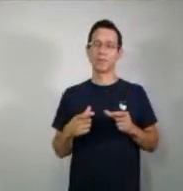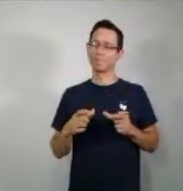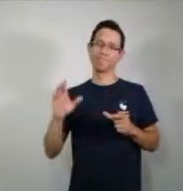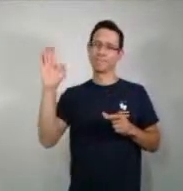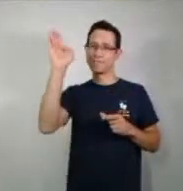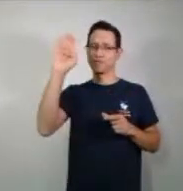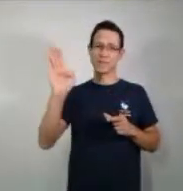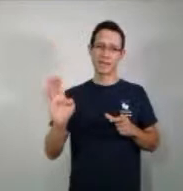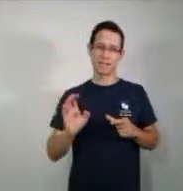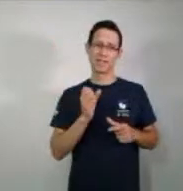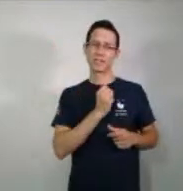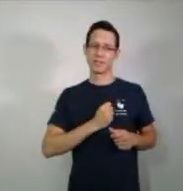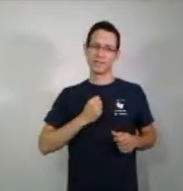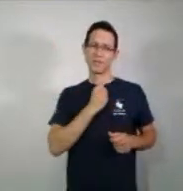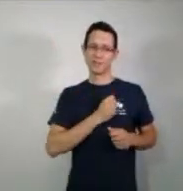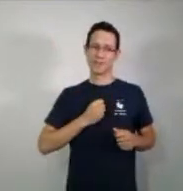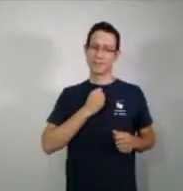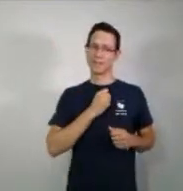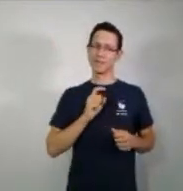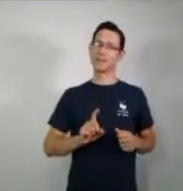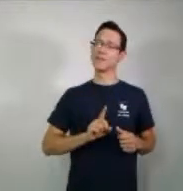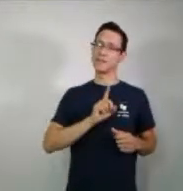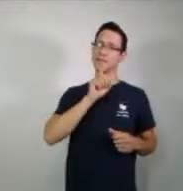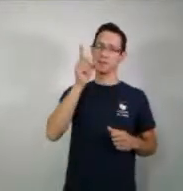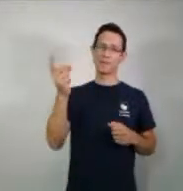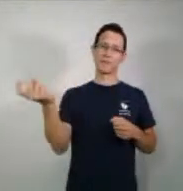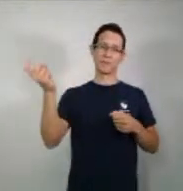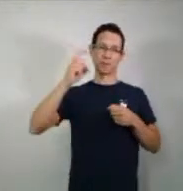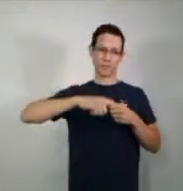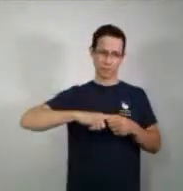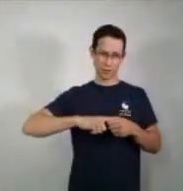Que o lugar dele era o Brasil. Eles voltam